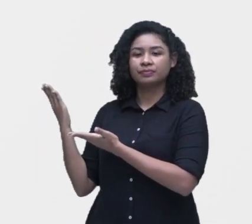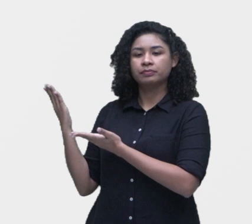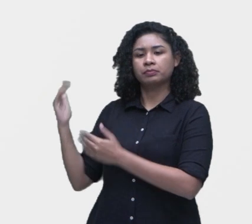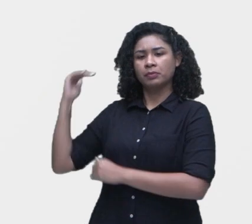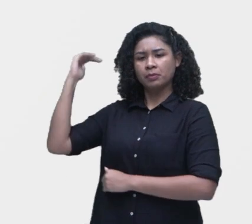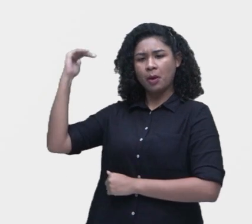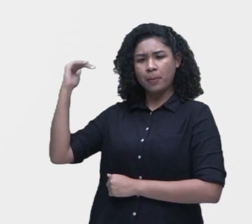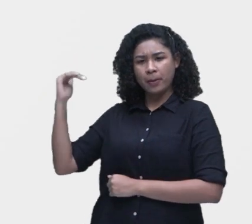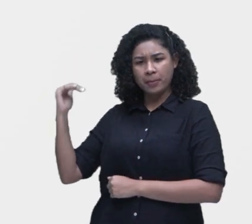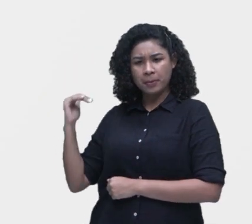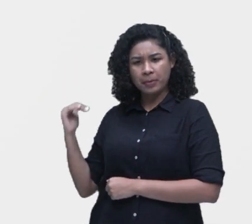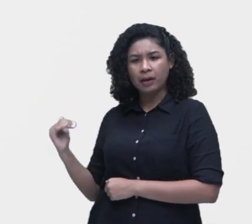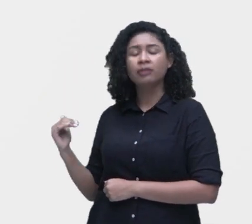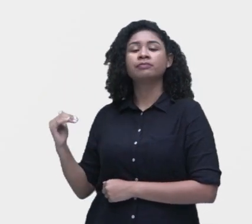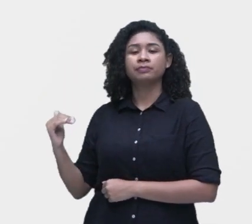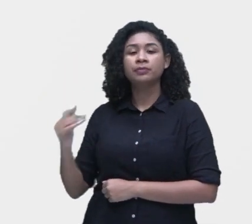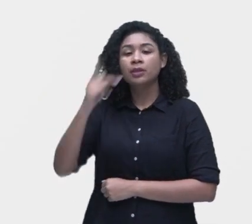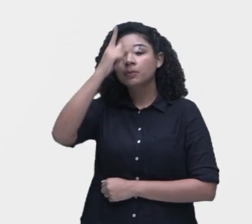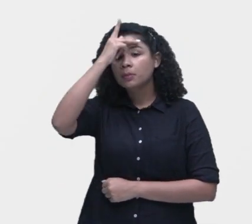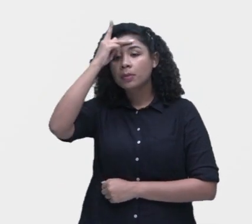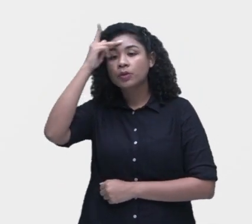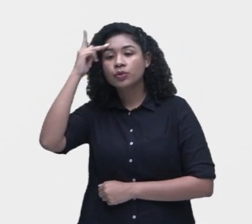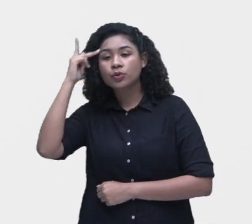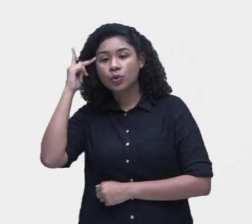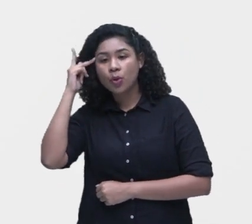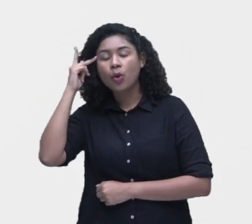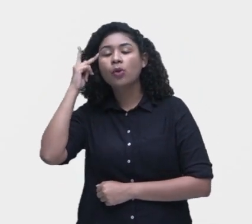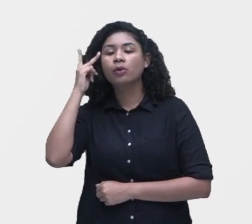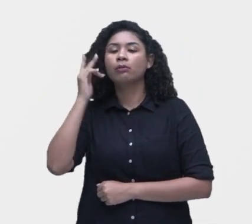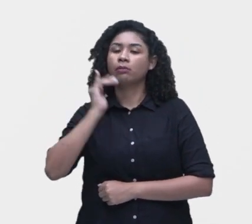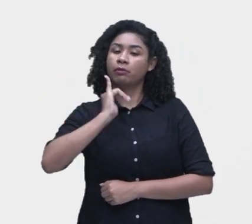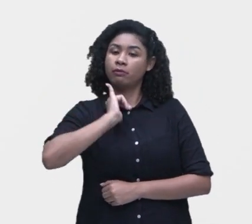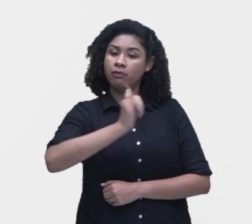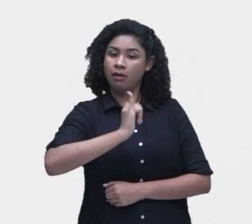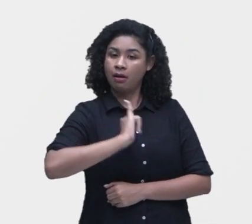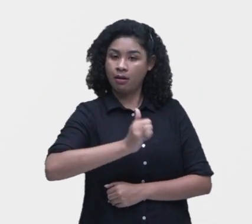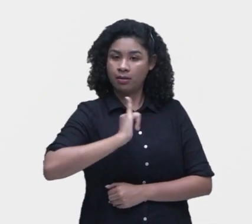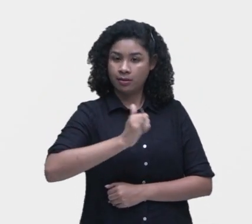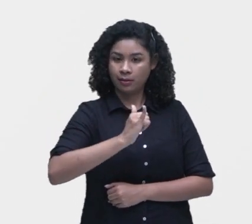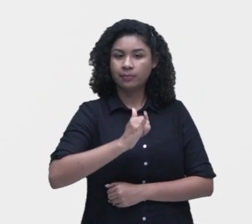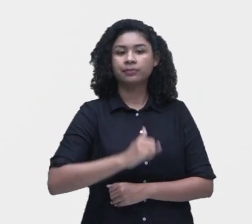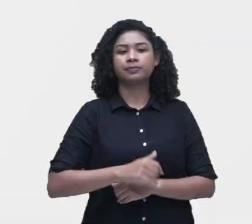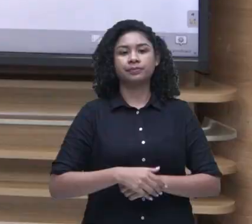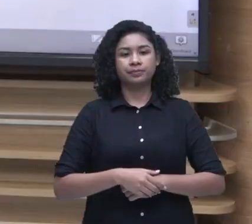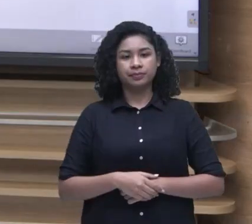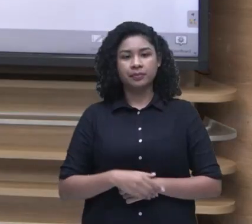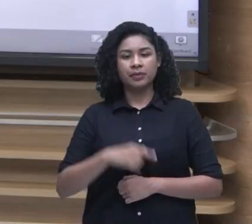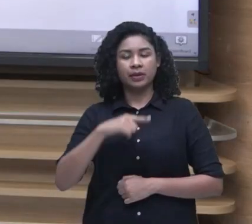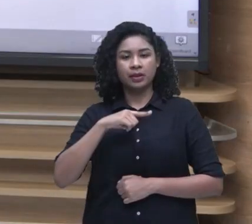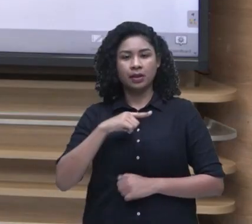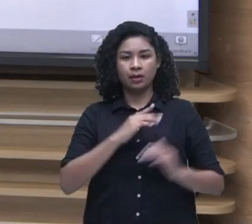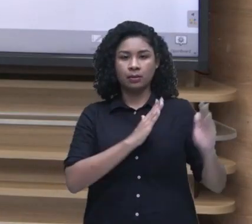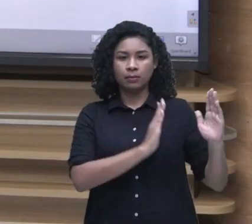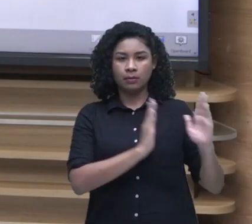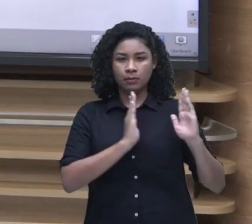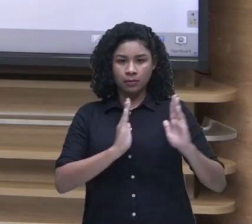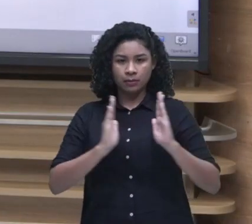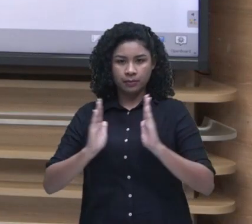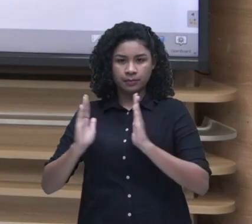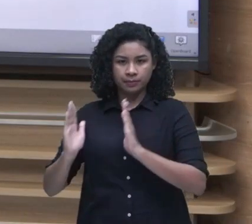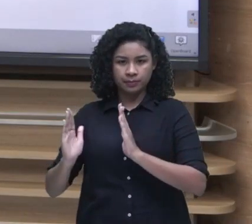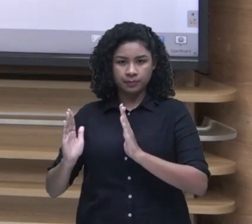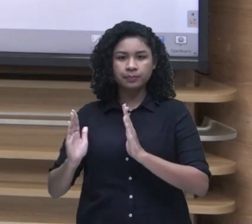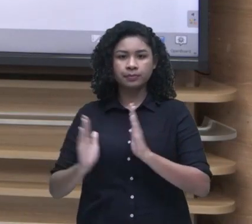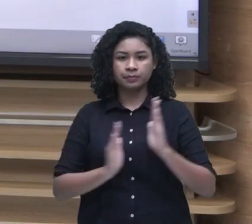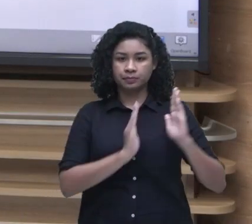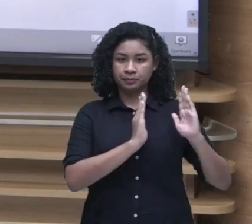temos as pessoas, né, do discurso. Aí eu tenho o presente do subjuntivo, pretérito imperfeito